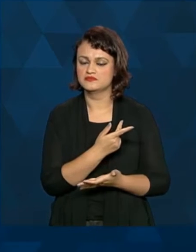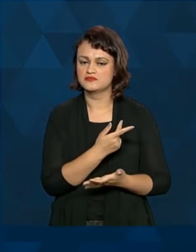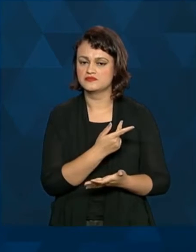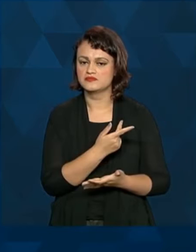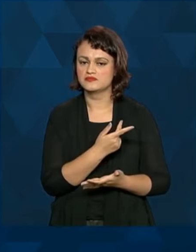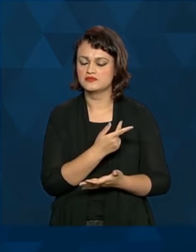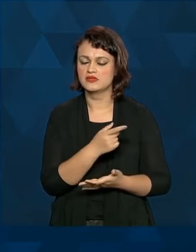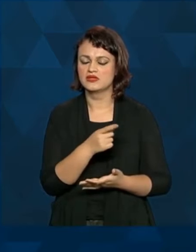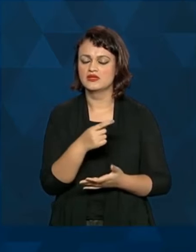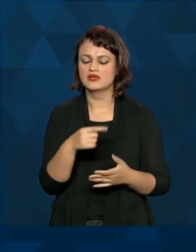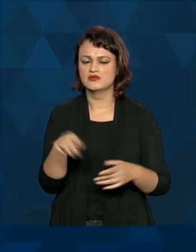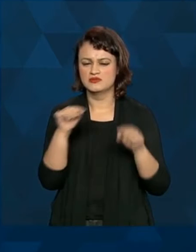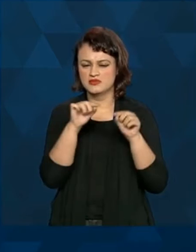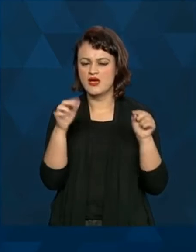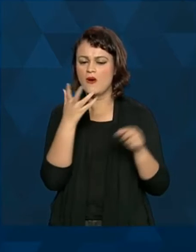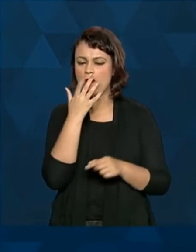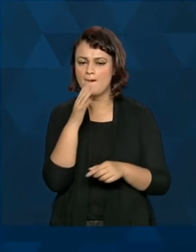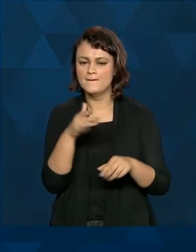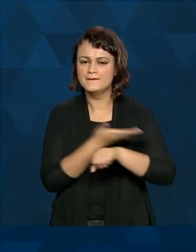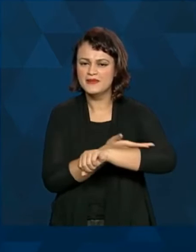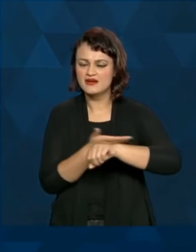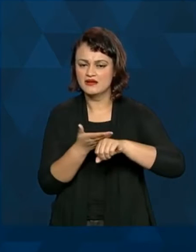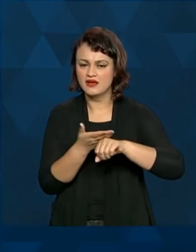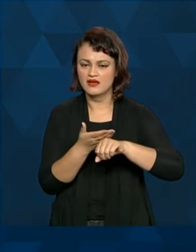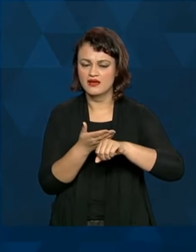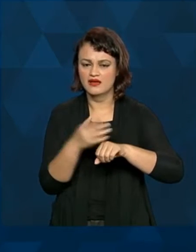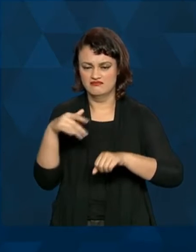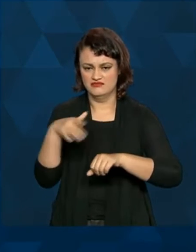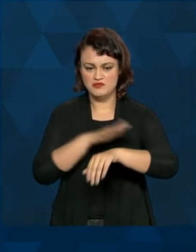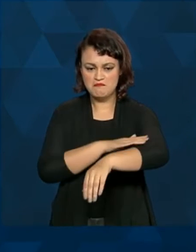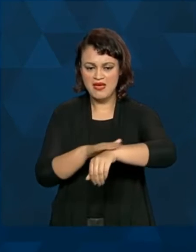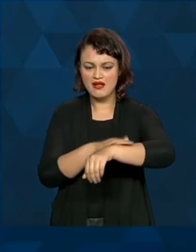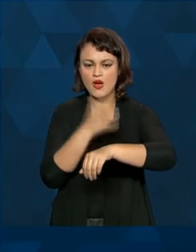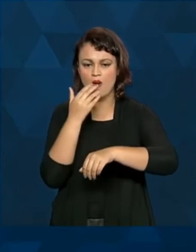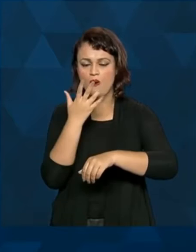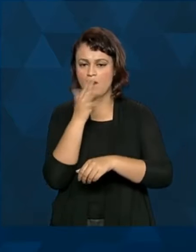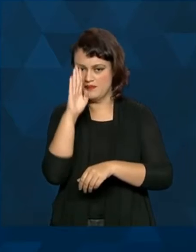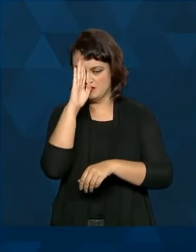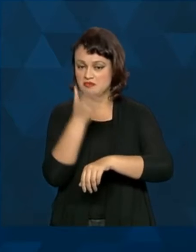uma etiologia branca, né? uma raça branca,